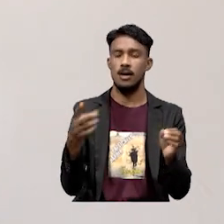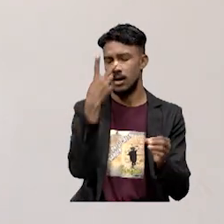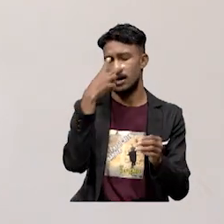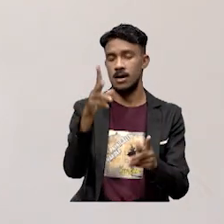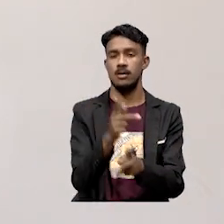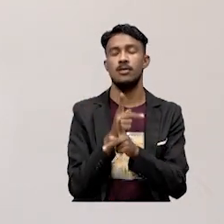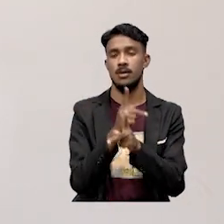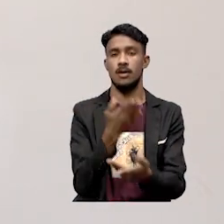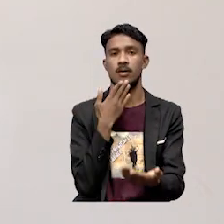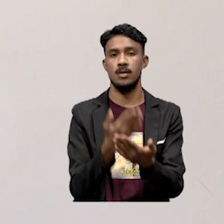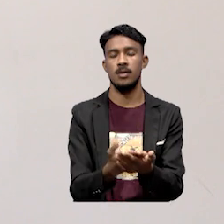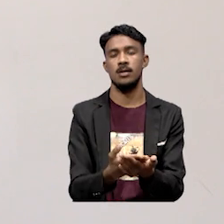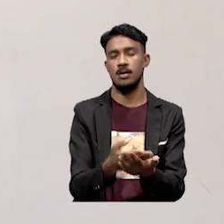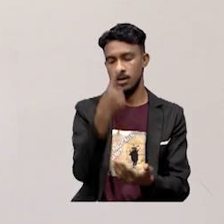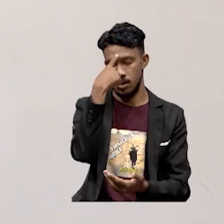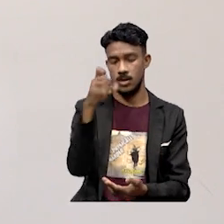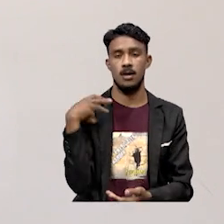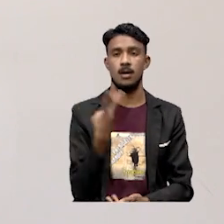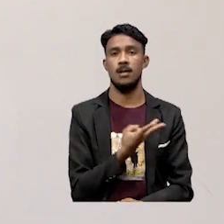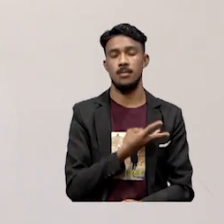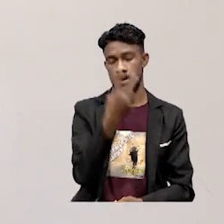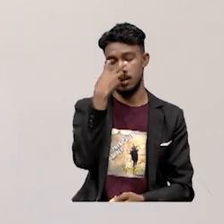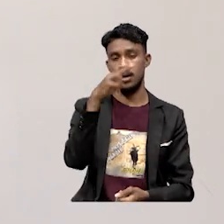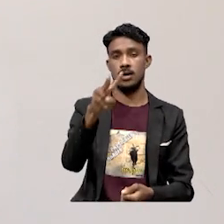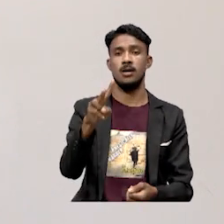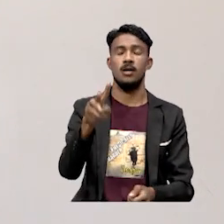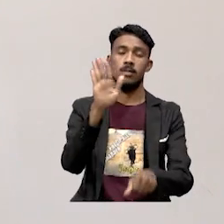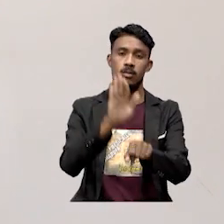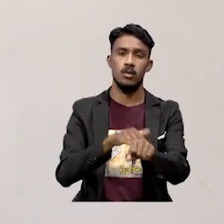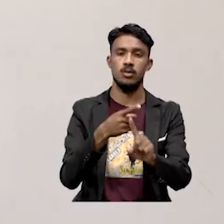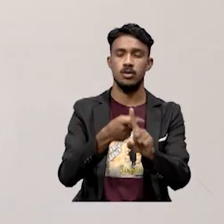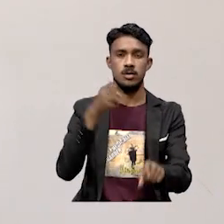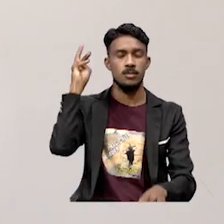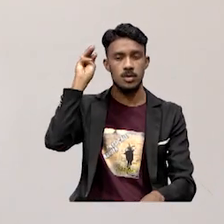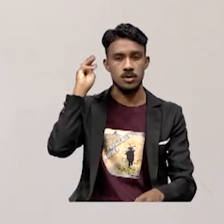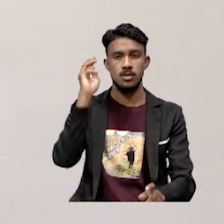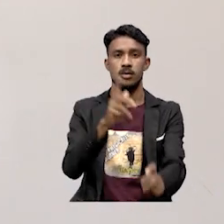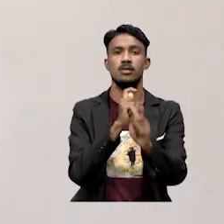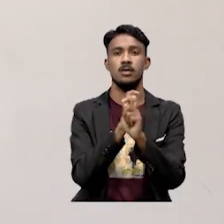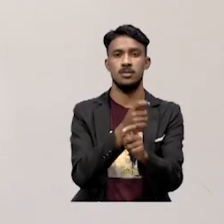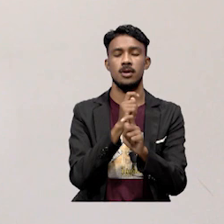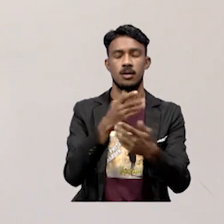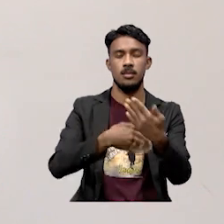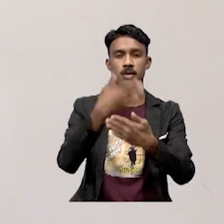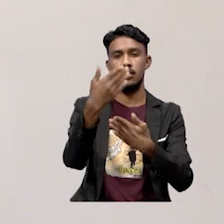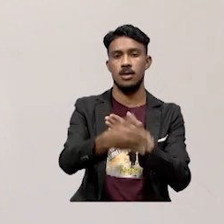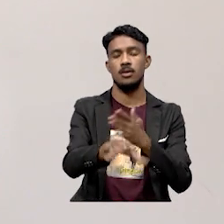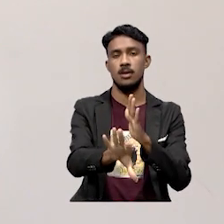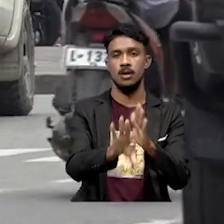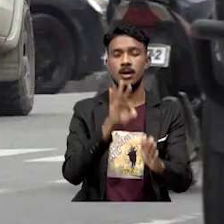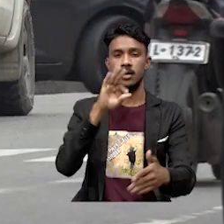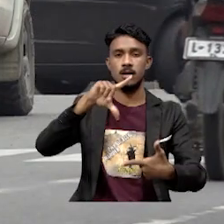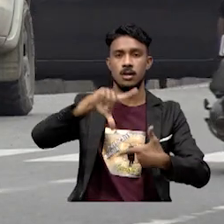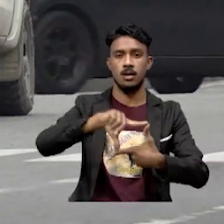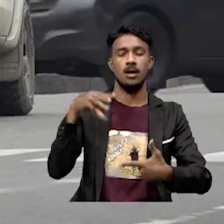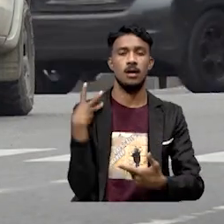eta una orientação o silêncio ministro transporte Bawene, atu etan karta kondusau, amse